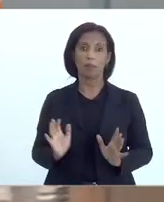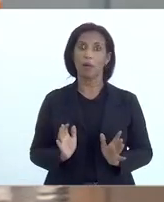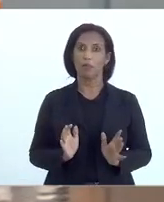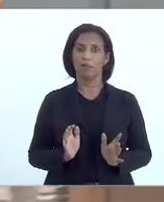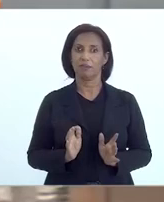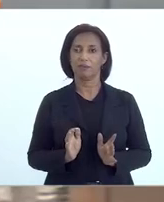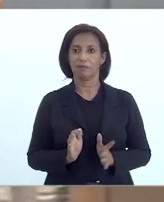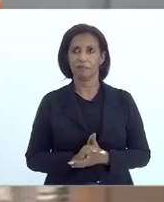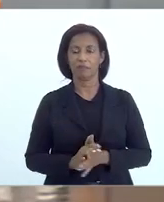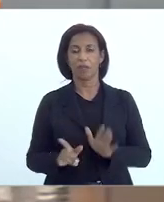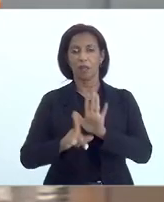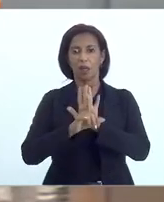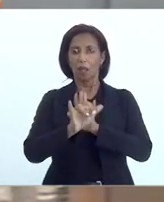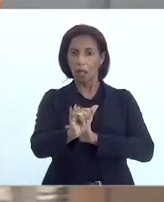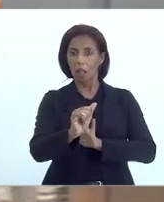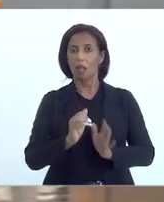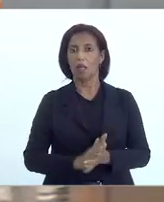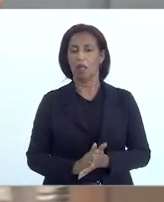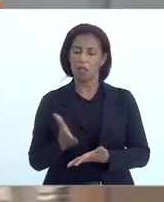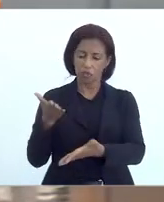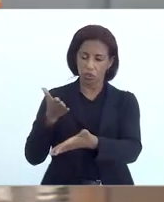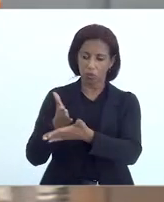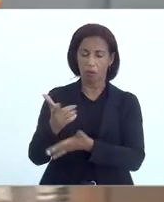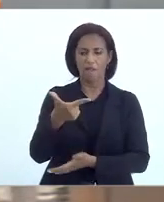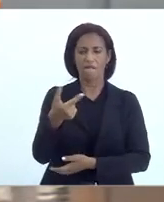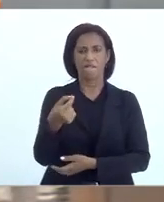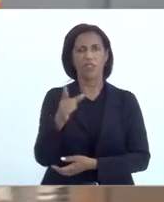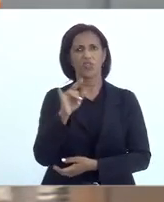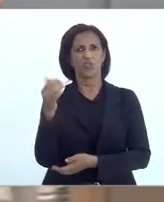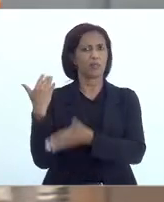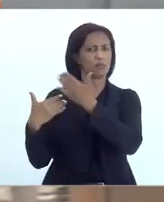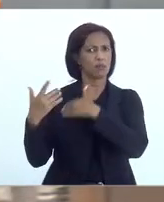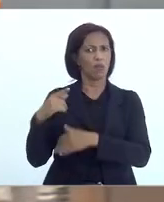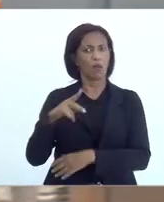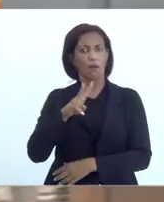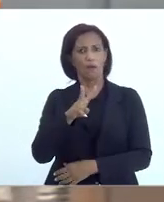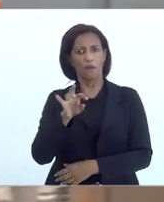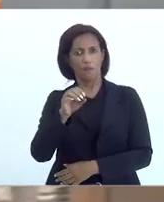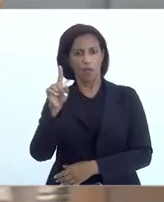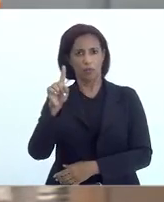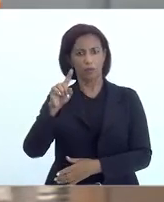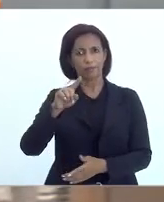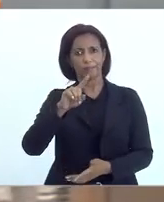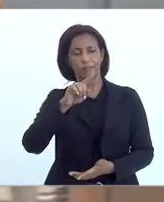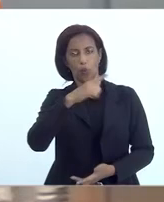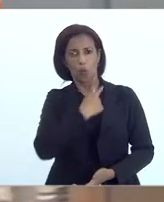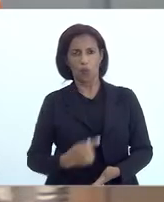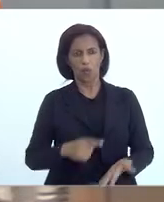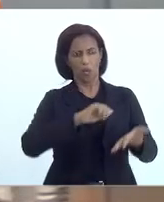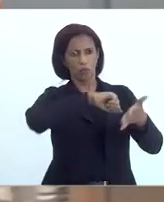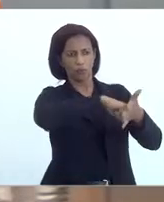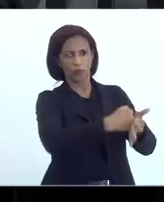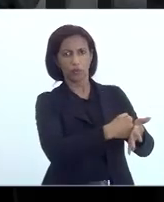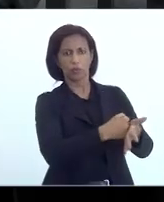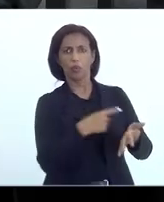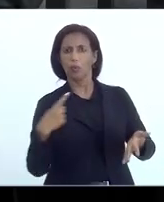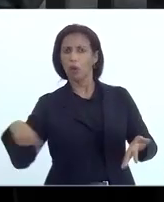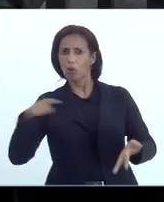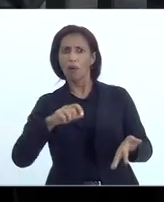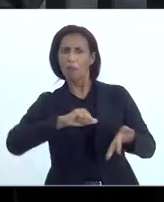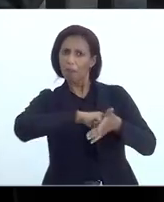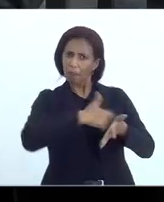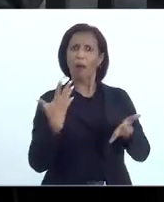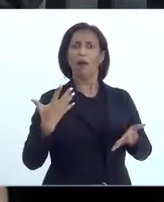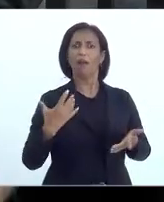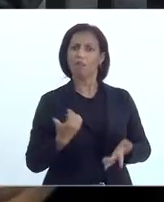não foi veio Agora Numa lei autorizativa que aprovou a coisa de 20 dias foi vetado pelo Governador e de ante-mão já falamos em funcionamento o